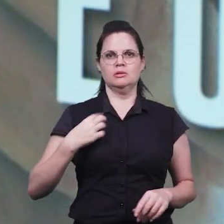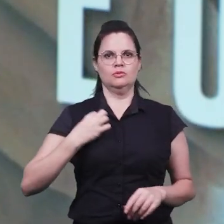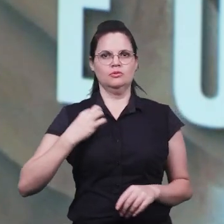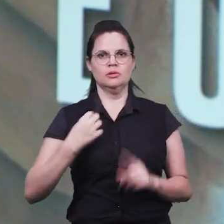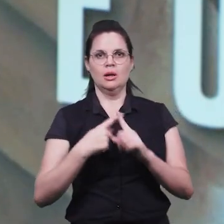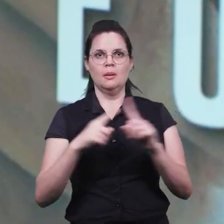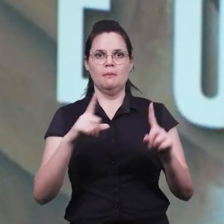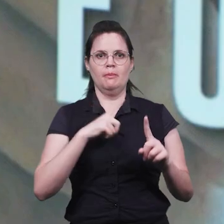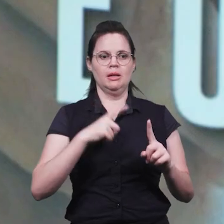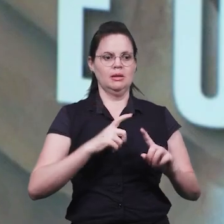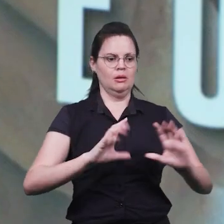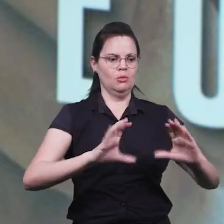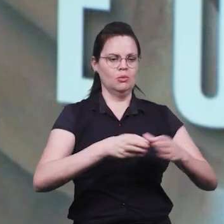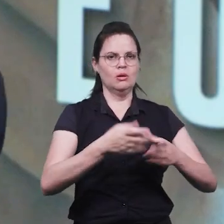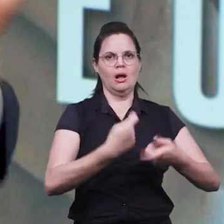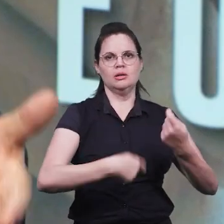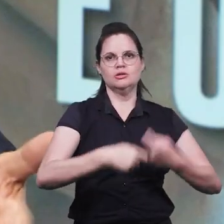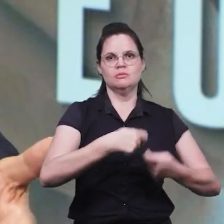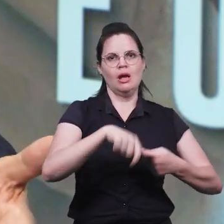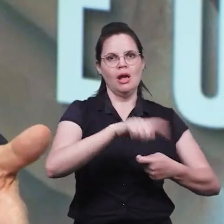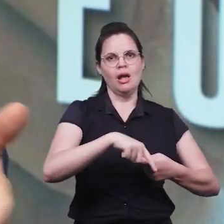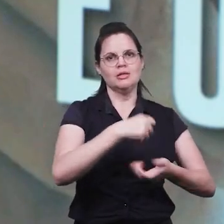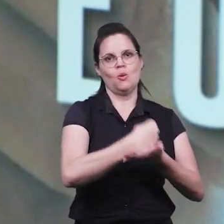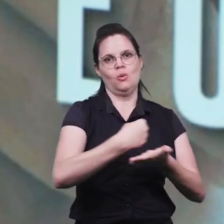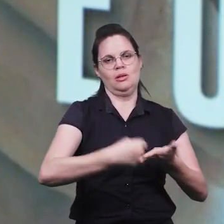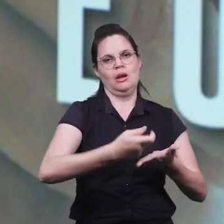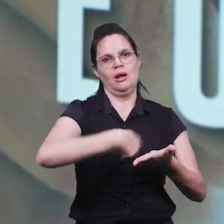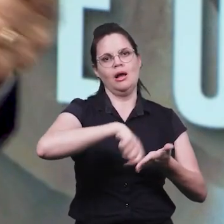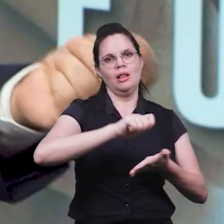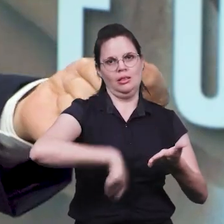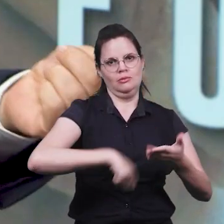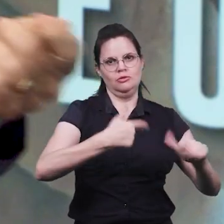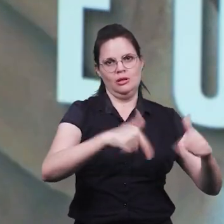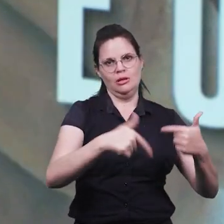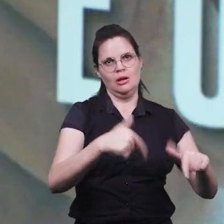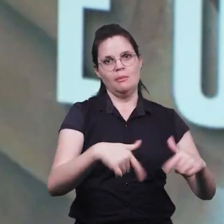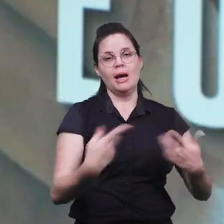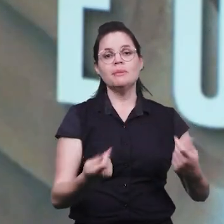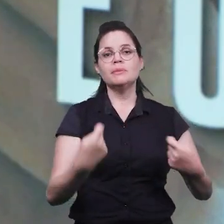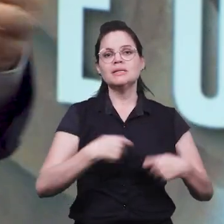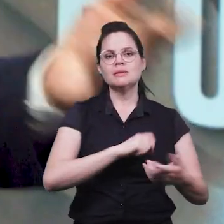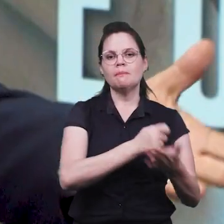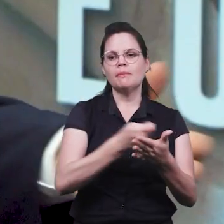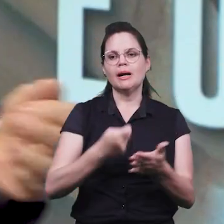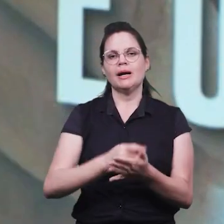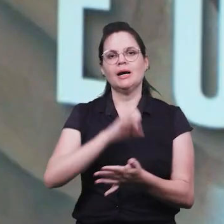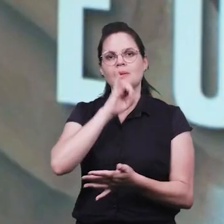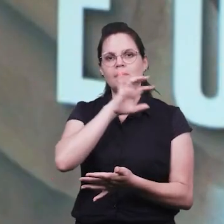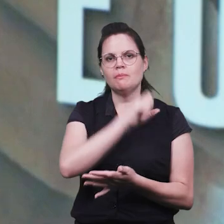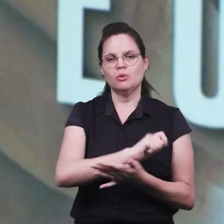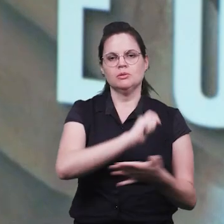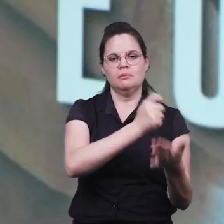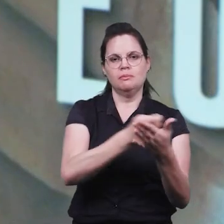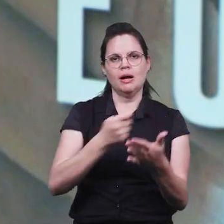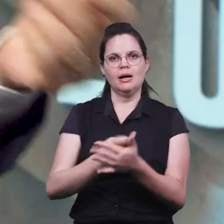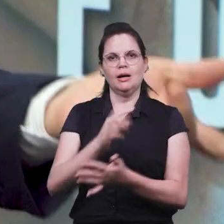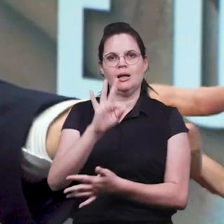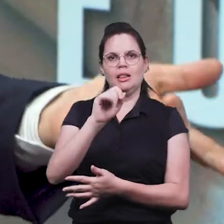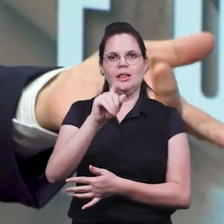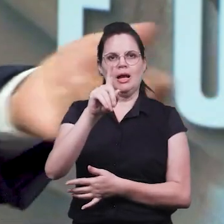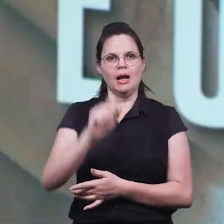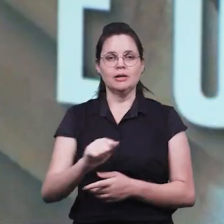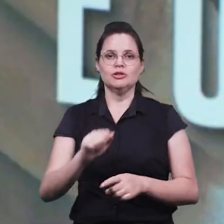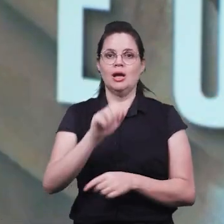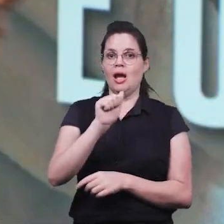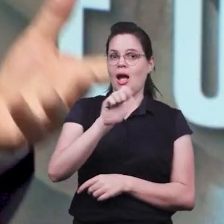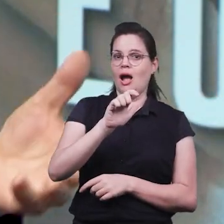pessoal administrativo, e esses são funcionários. Então você tem impostos a recolher, você tem taxas a pagar, você tem